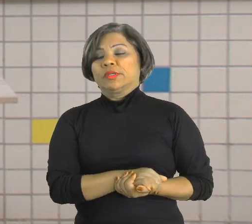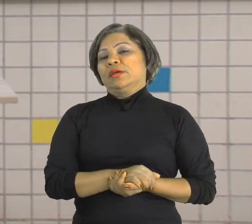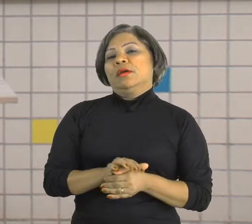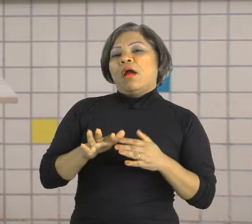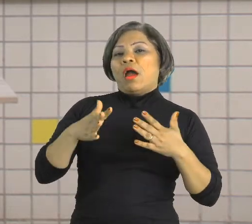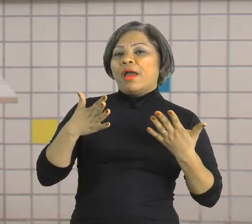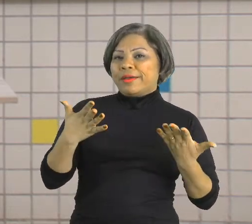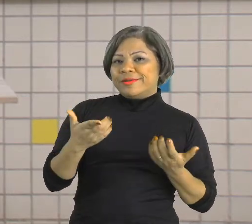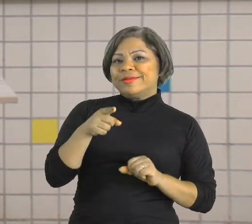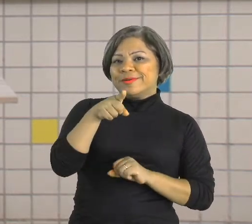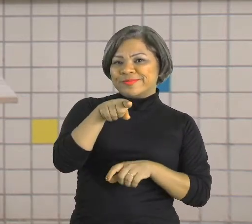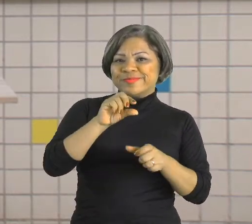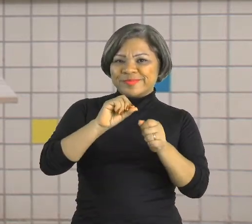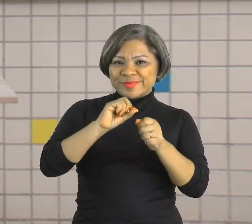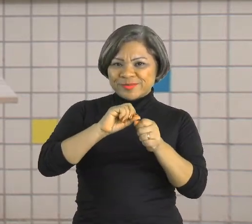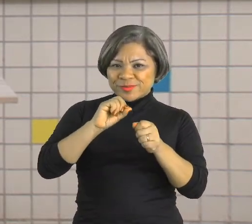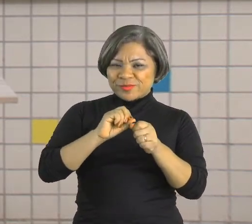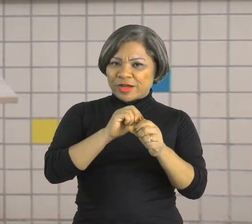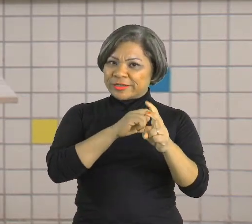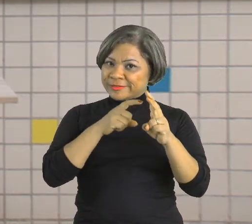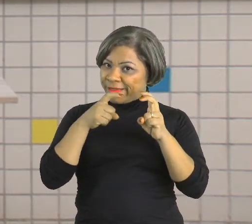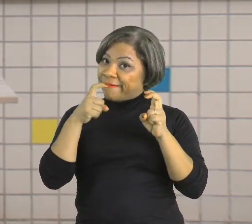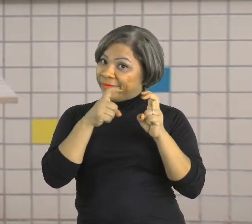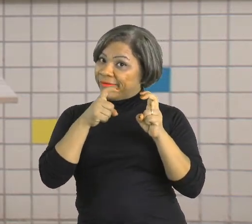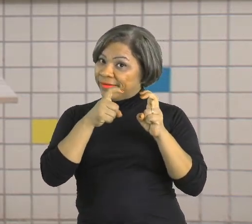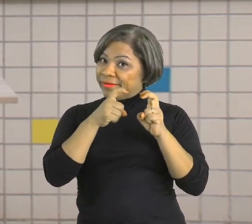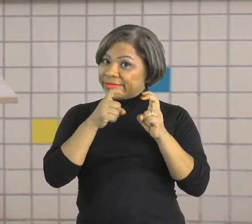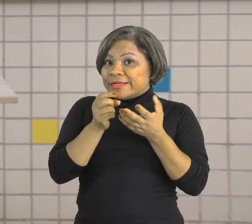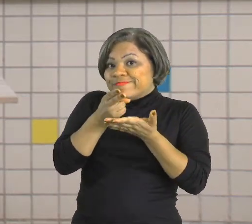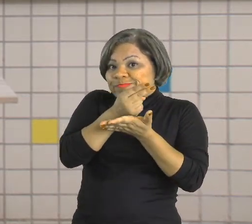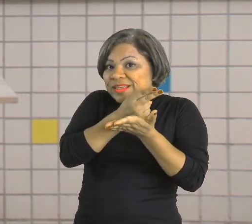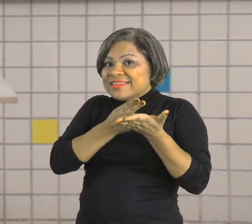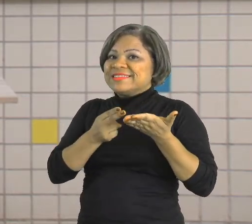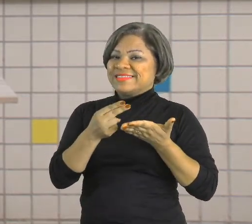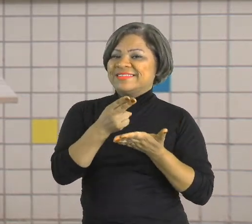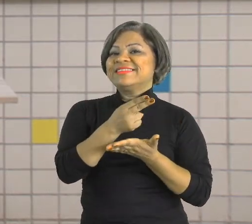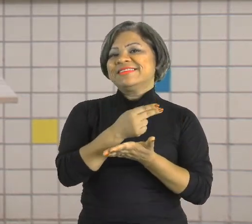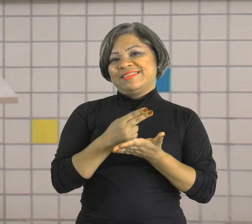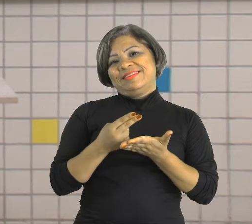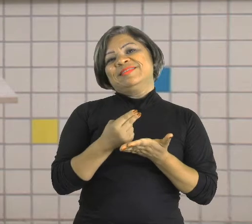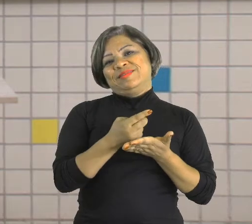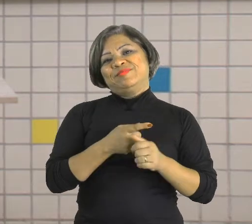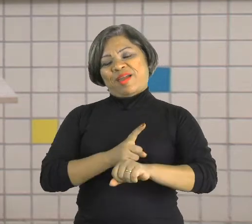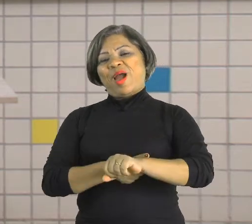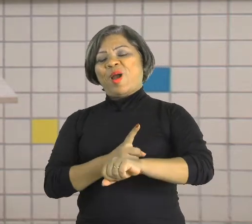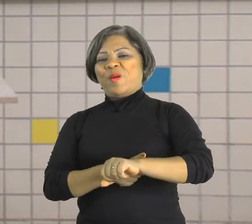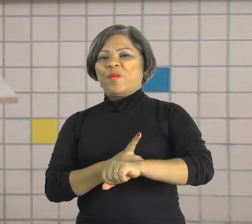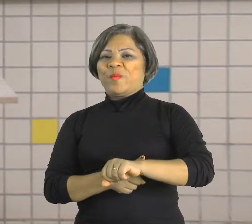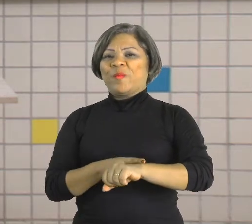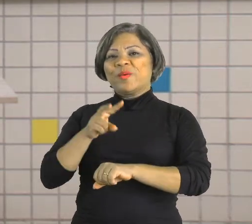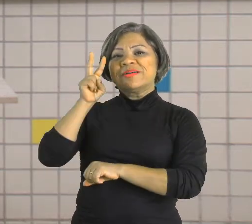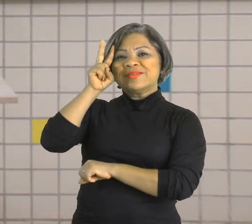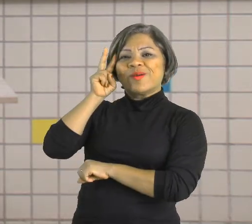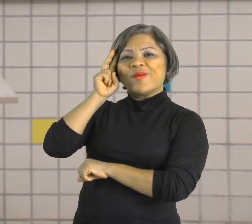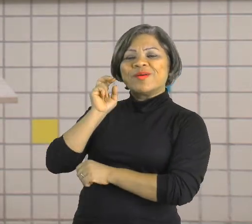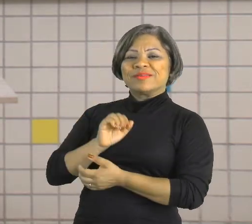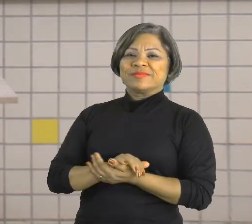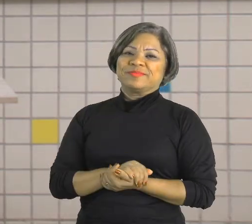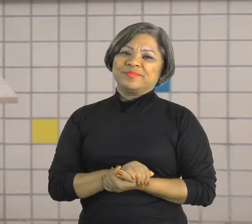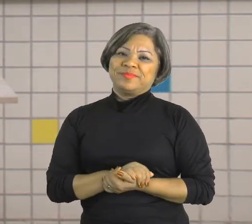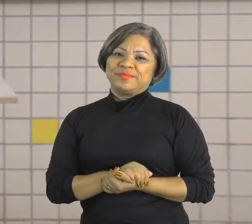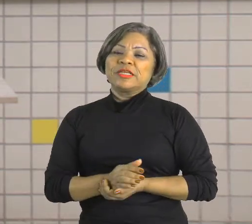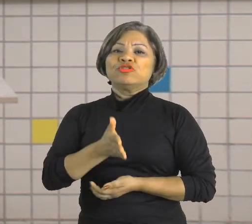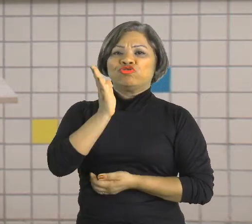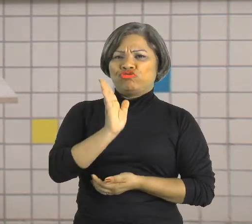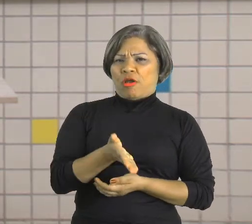essa questão 5 através de desenho, desenhando esse momento aí da história. Inclusive, na aula passou